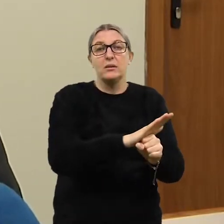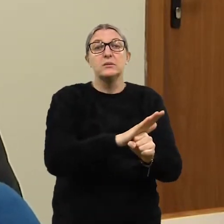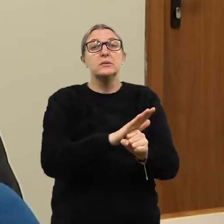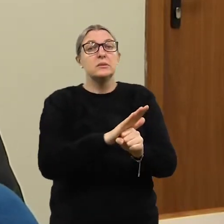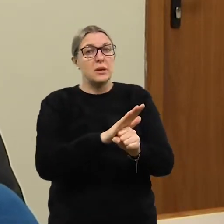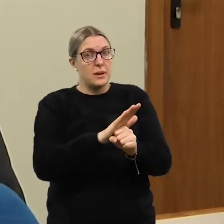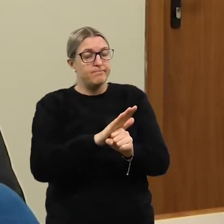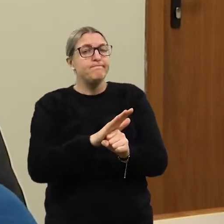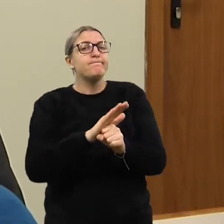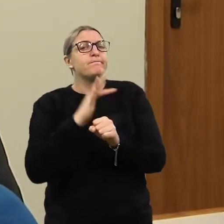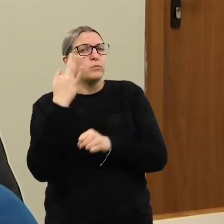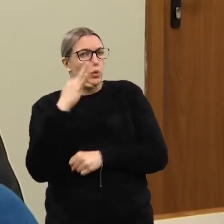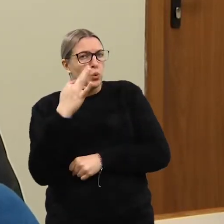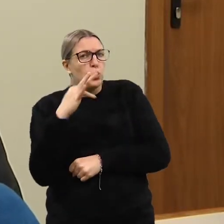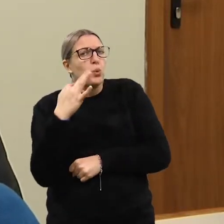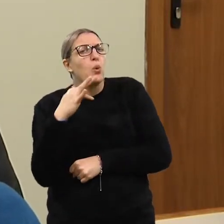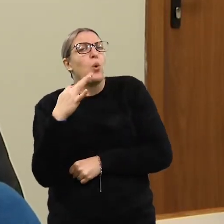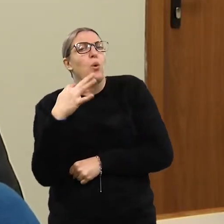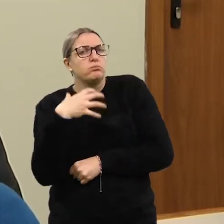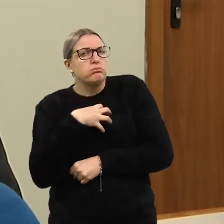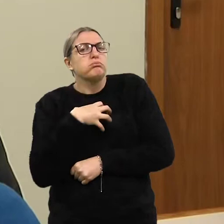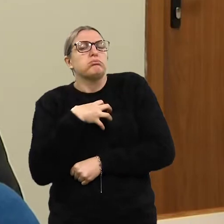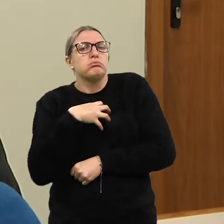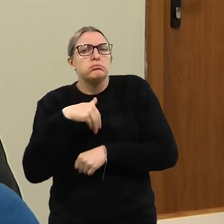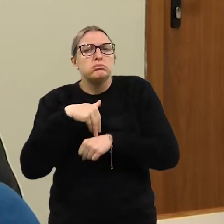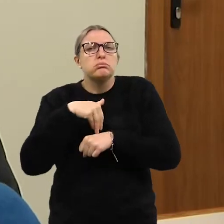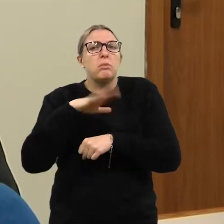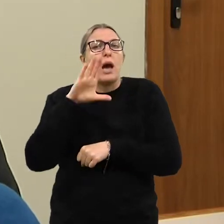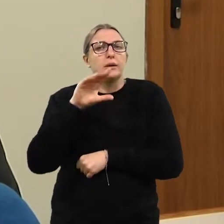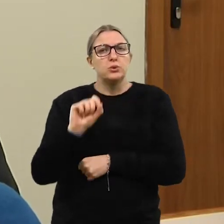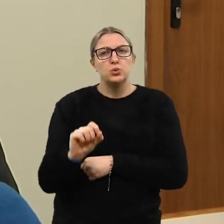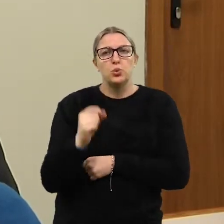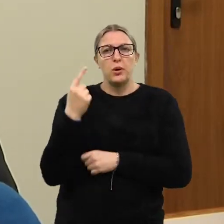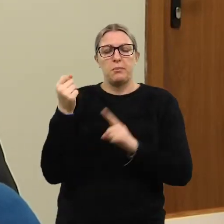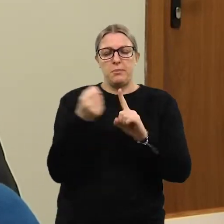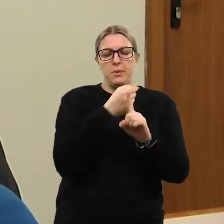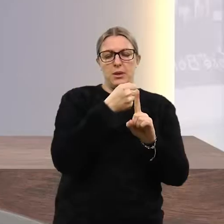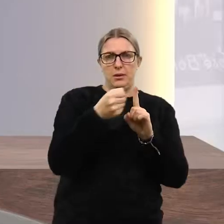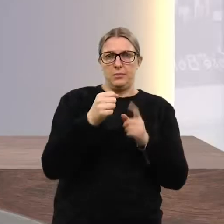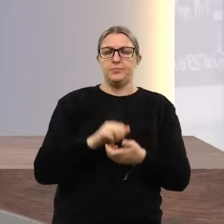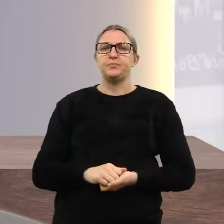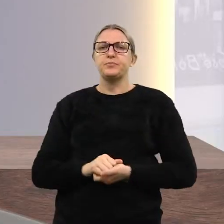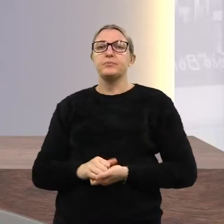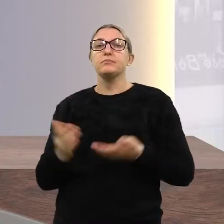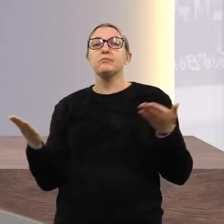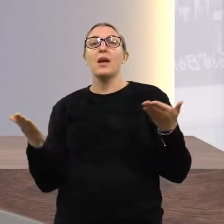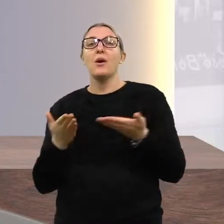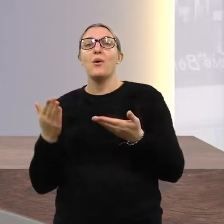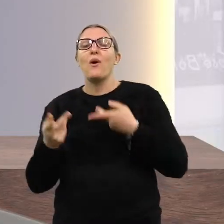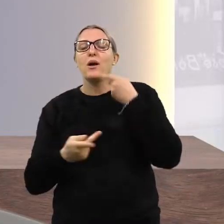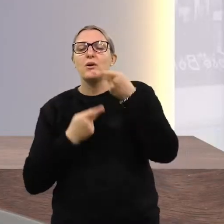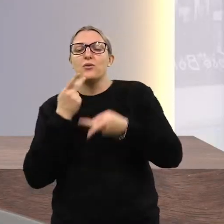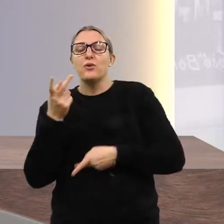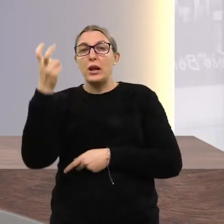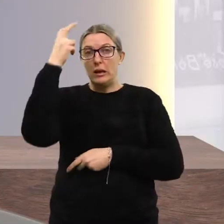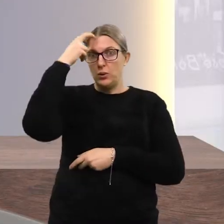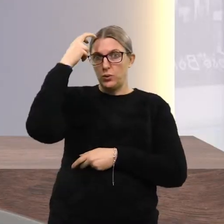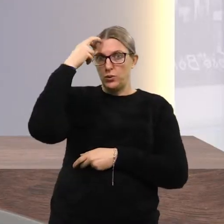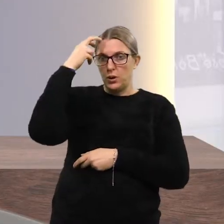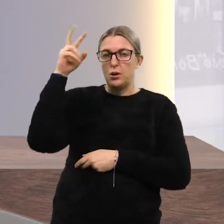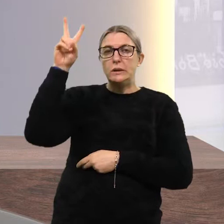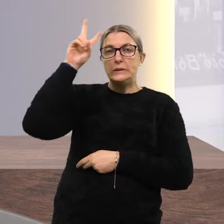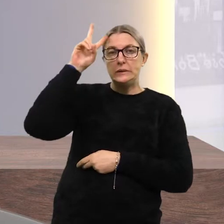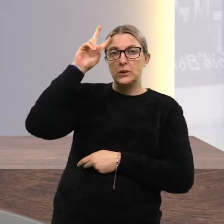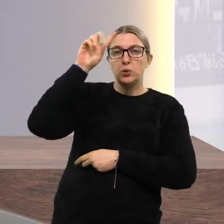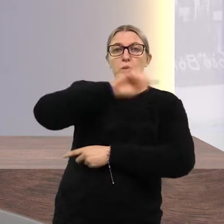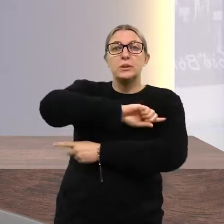humilhou, me menosprezou, e isso dói mais do que uma agressão física muitas vezes. Agora a gente fala de cultura.